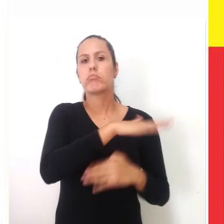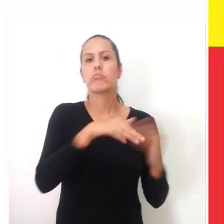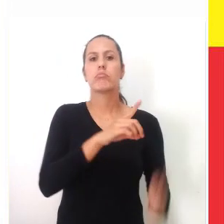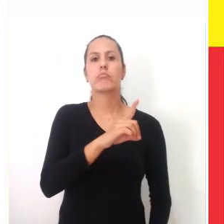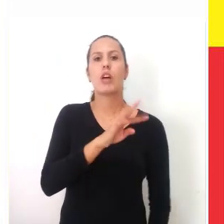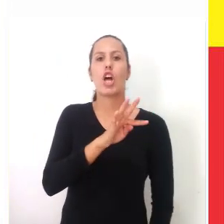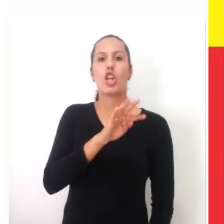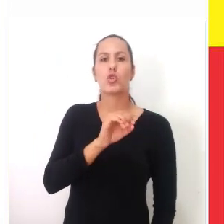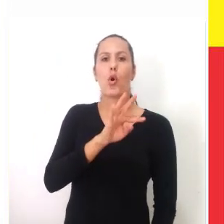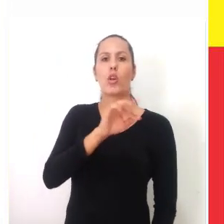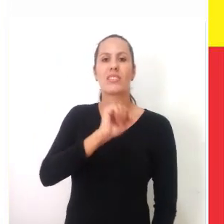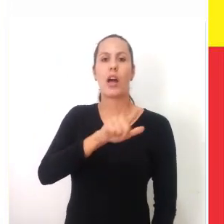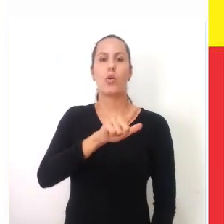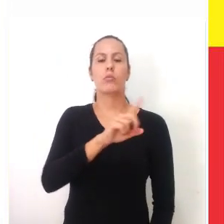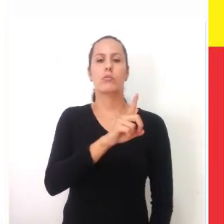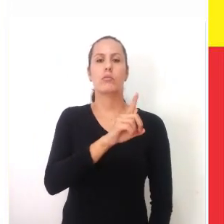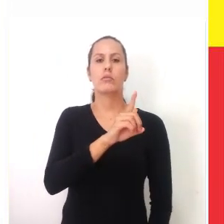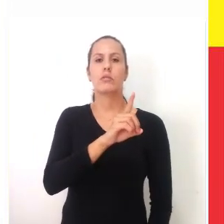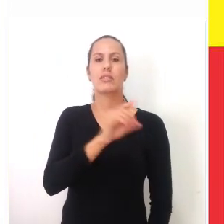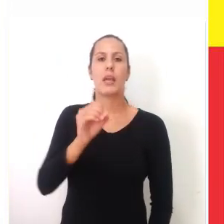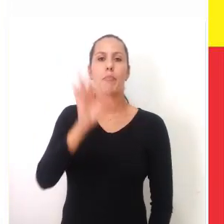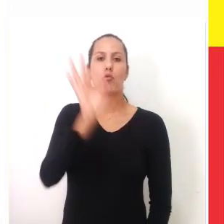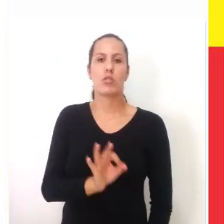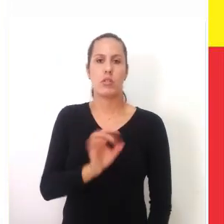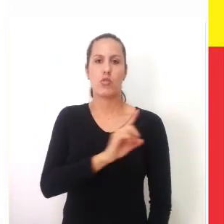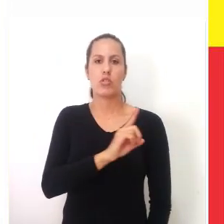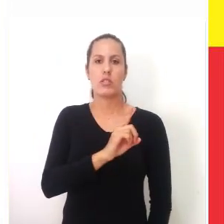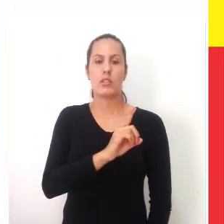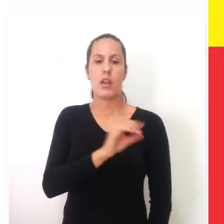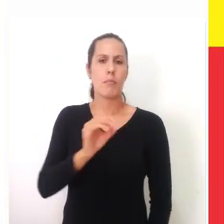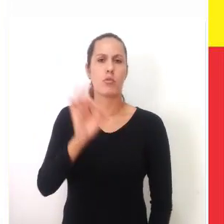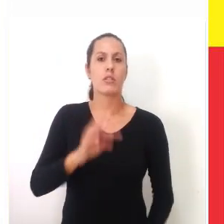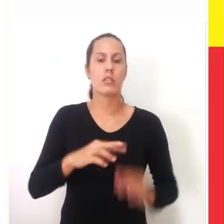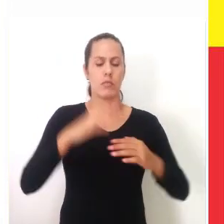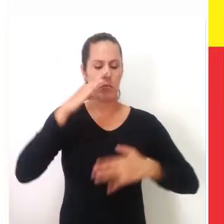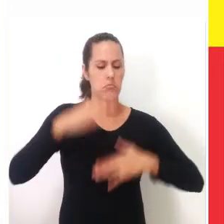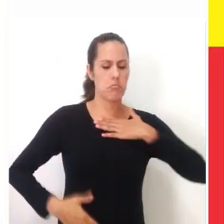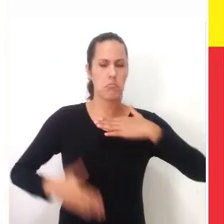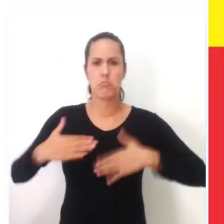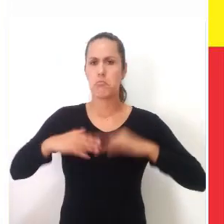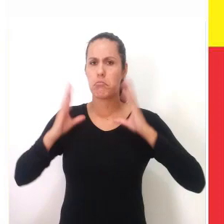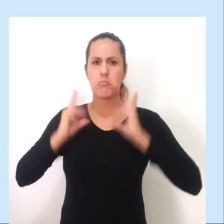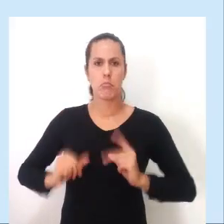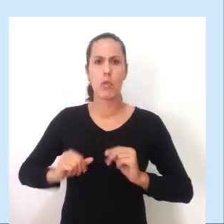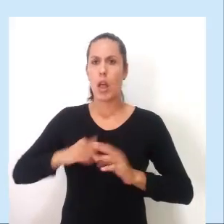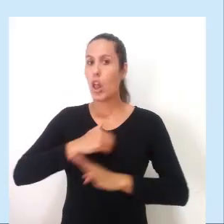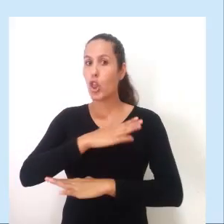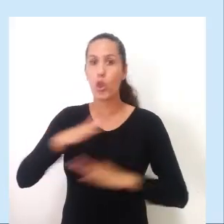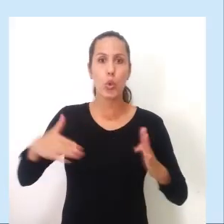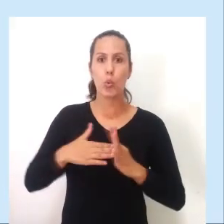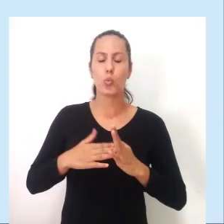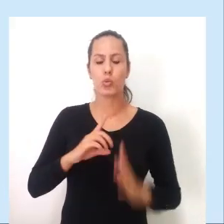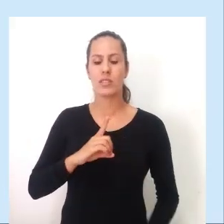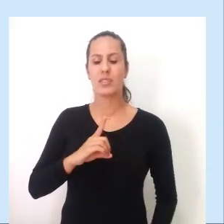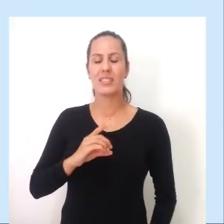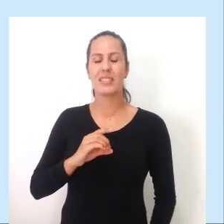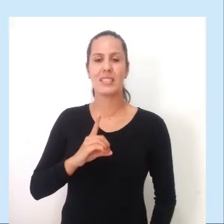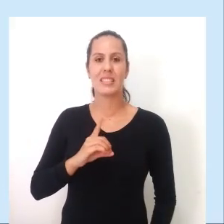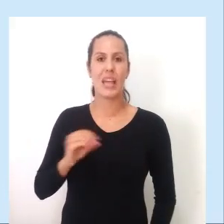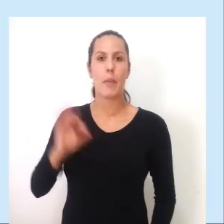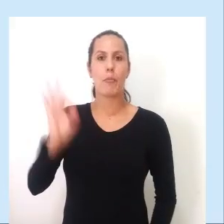conservação total. Significa que o ser vivo foi conservado por completo. Múmia por